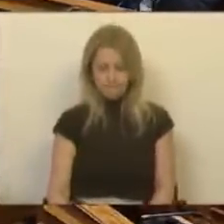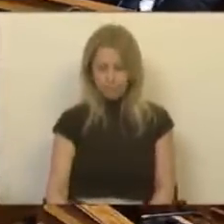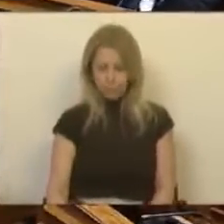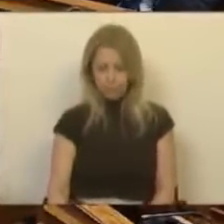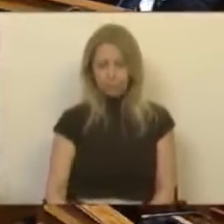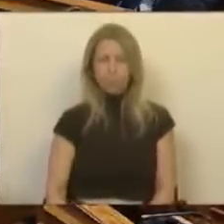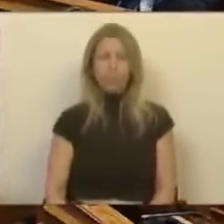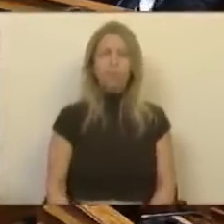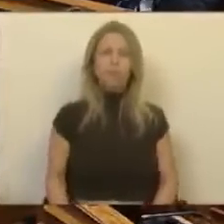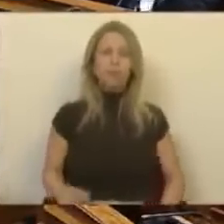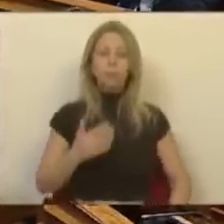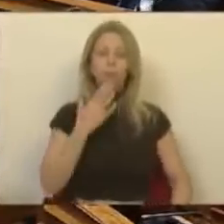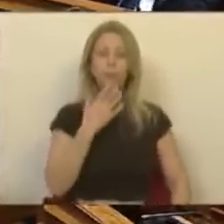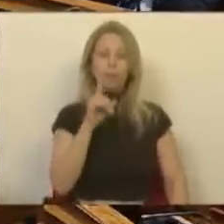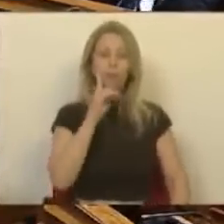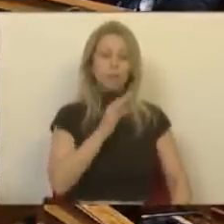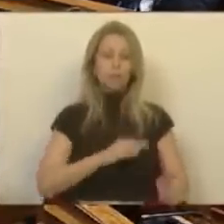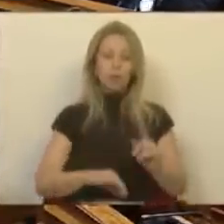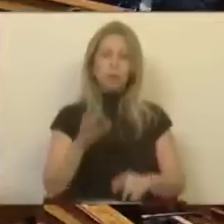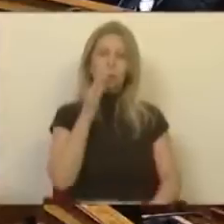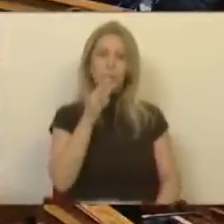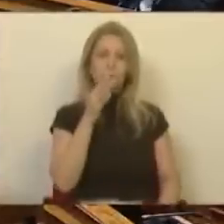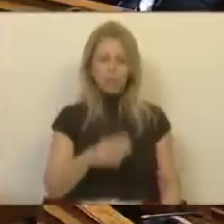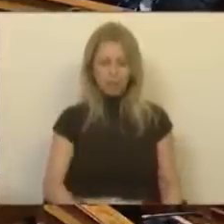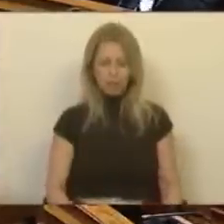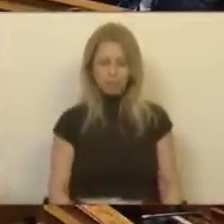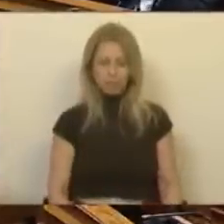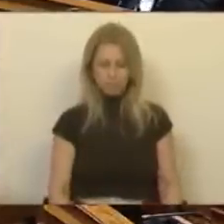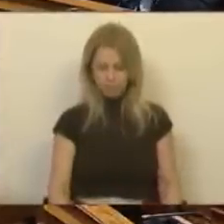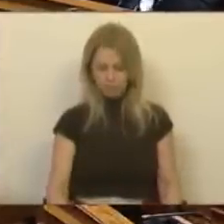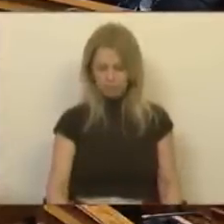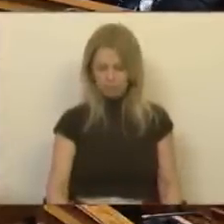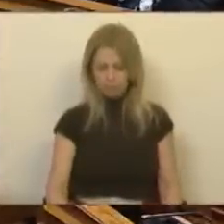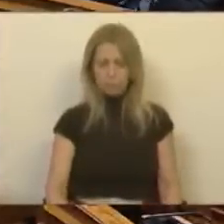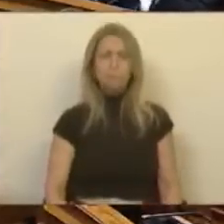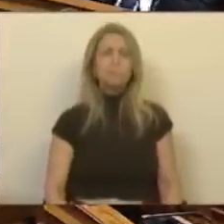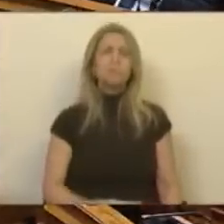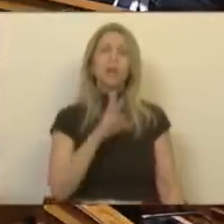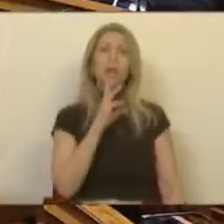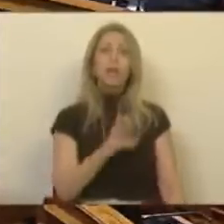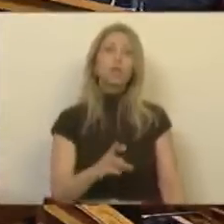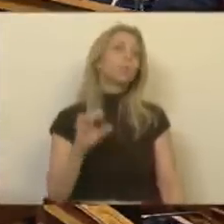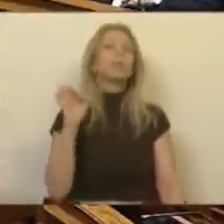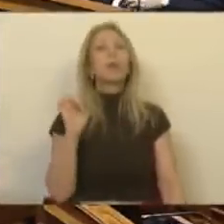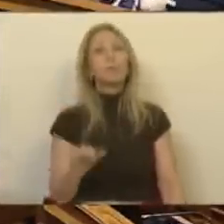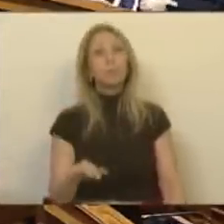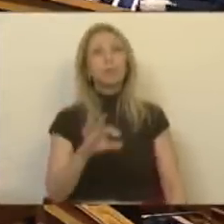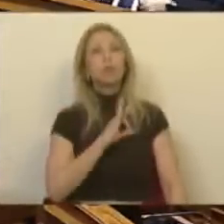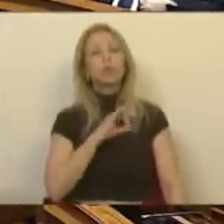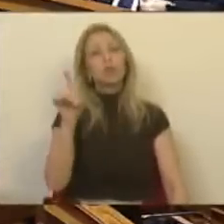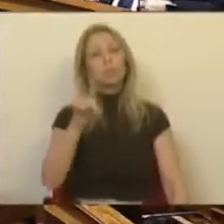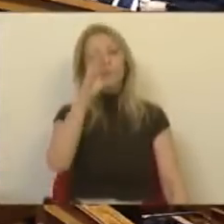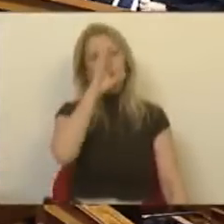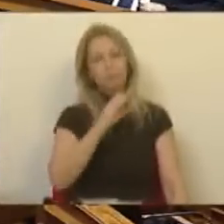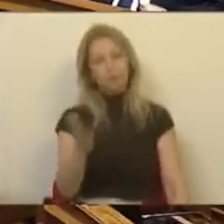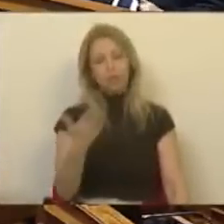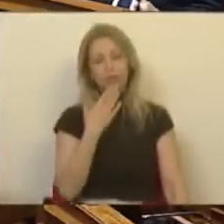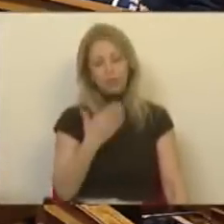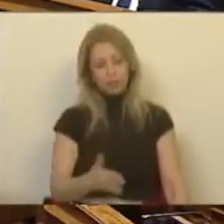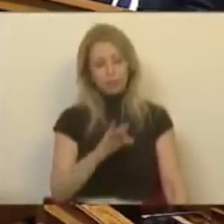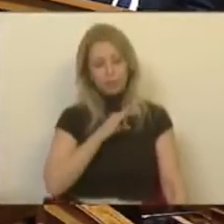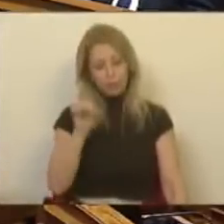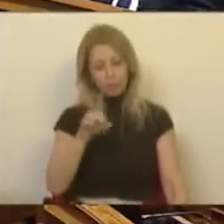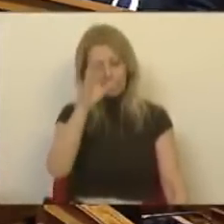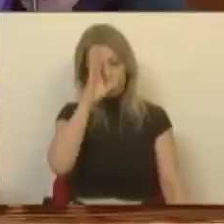muito obrigada senhora deputada para responder tem a palavra ao senhor primeiro ministro faz favor